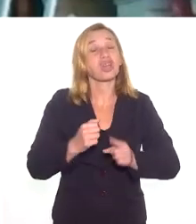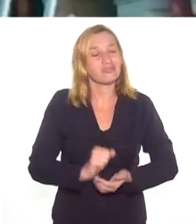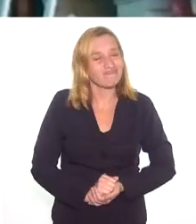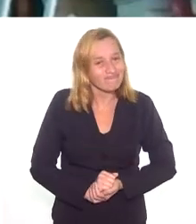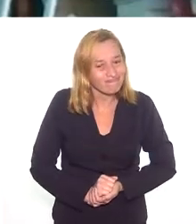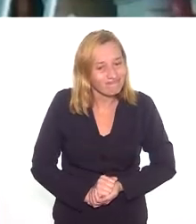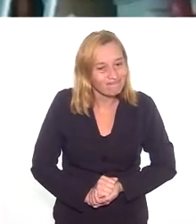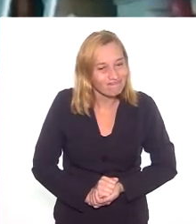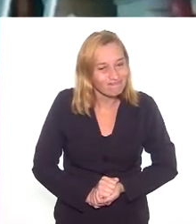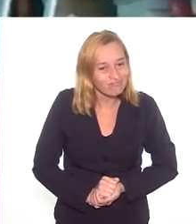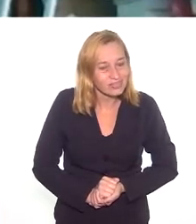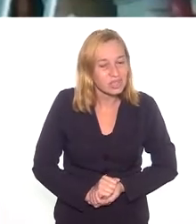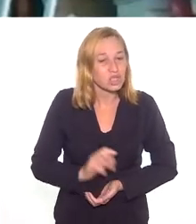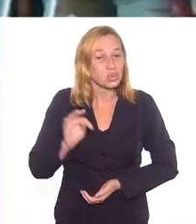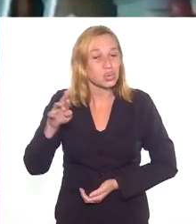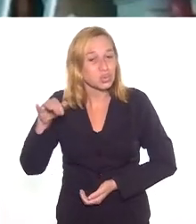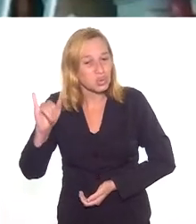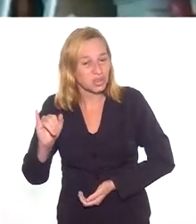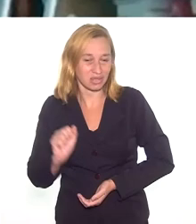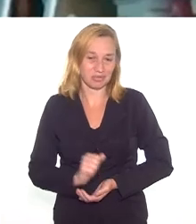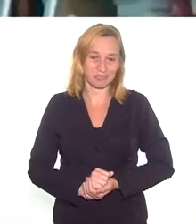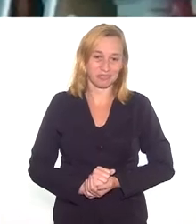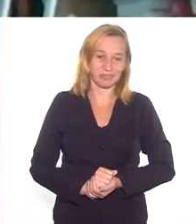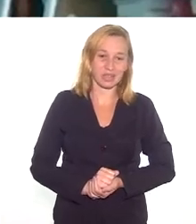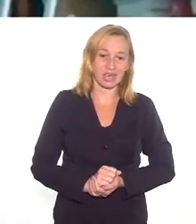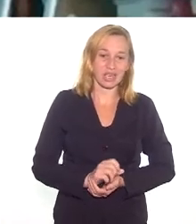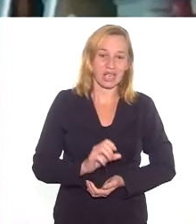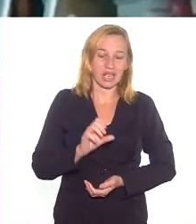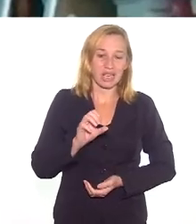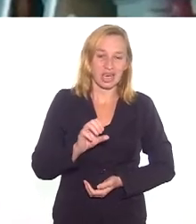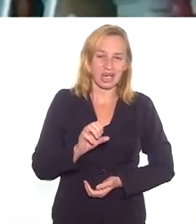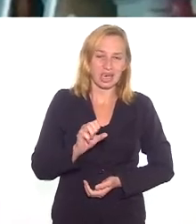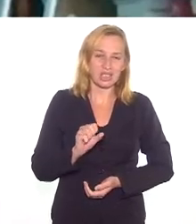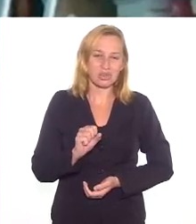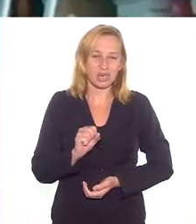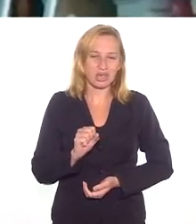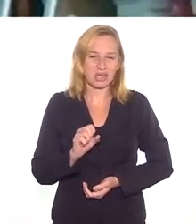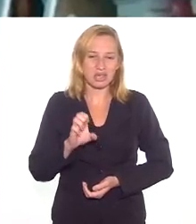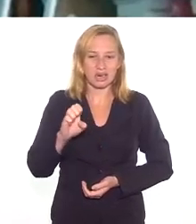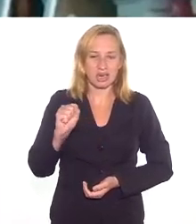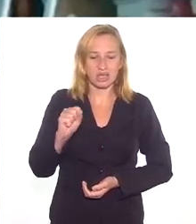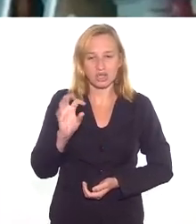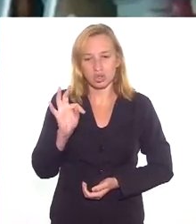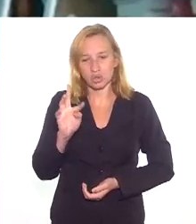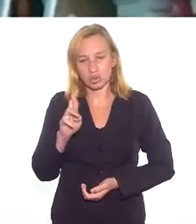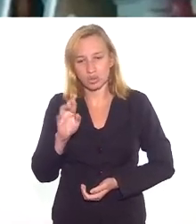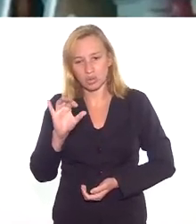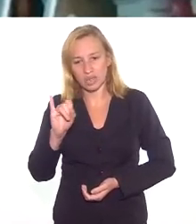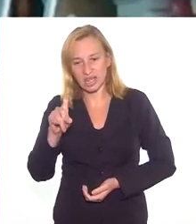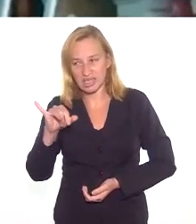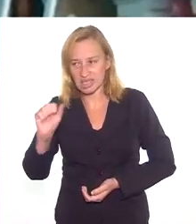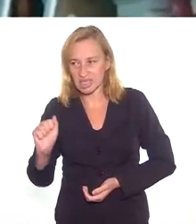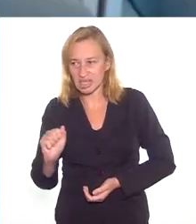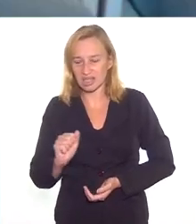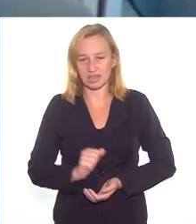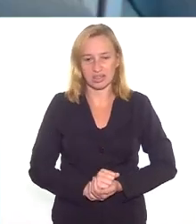bem recebida. Por quê? Porque a etnia Tutsi é a etnia da aristocracia de Ruanda.